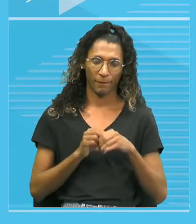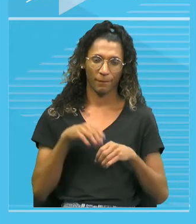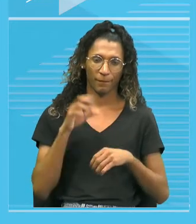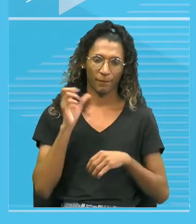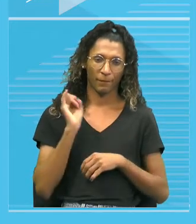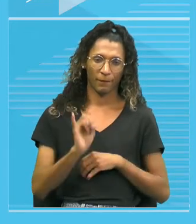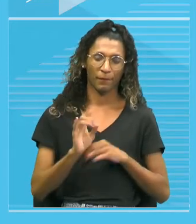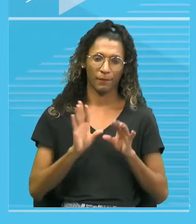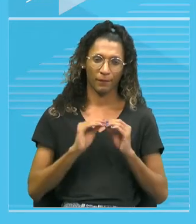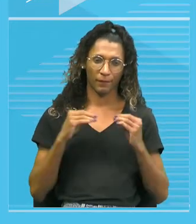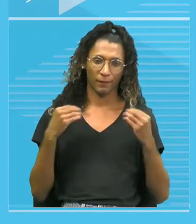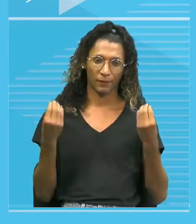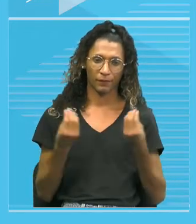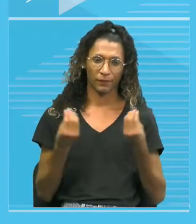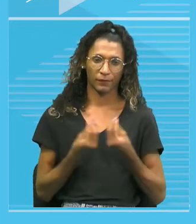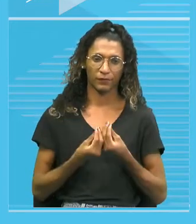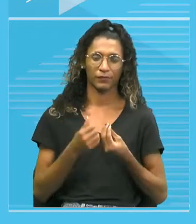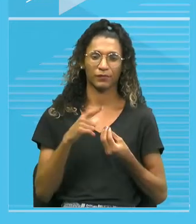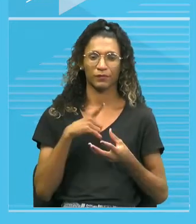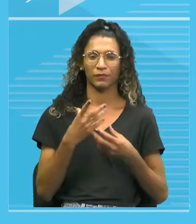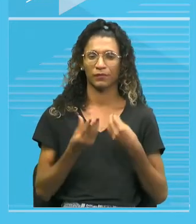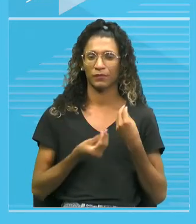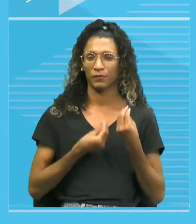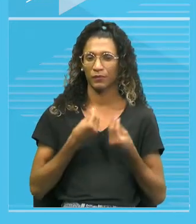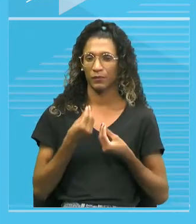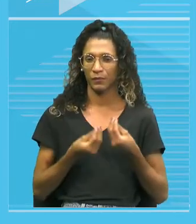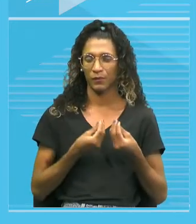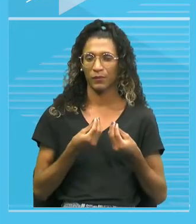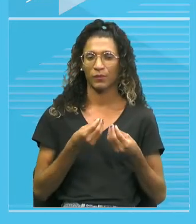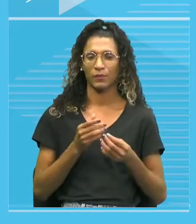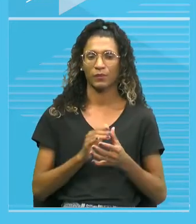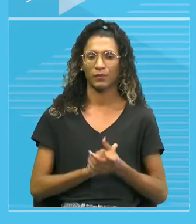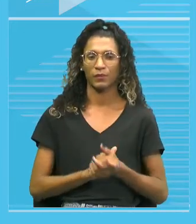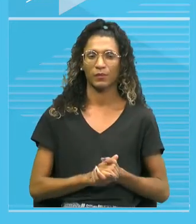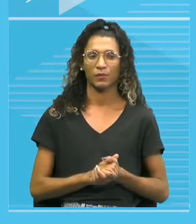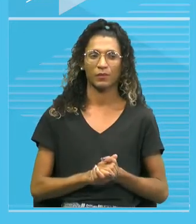papel crítico para